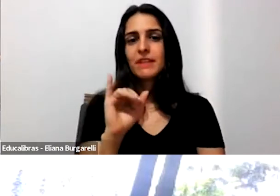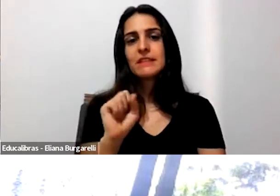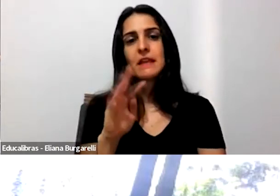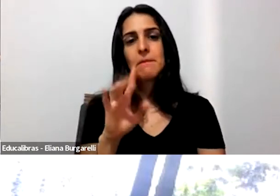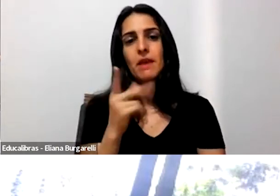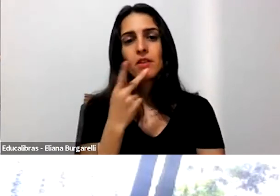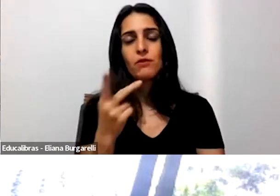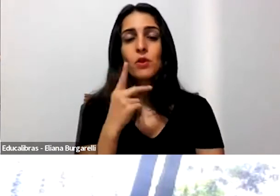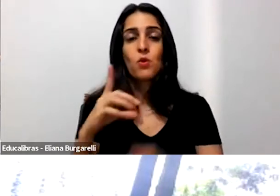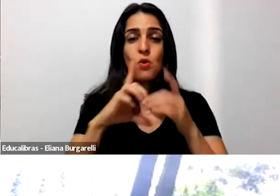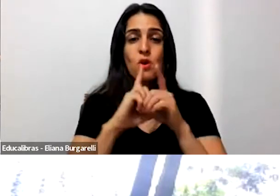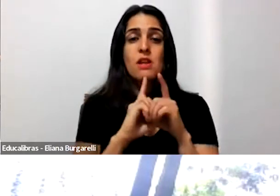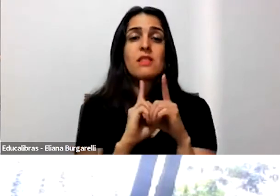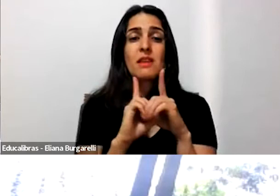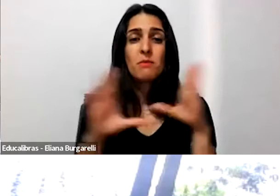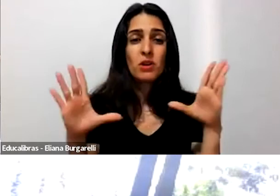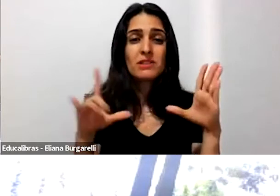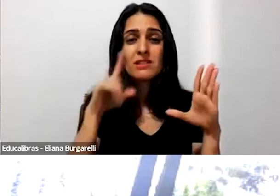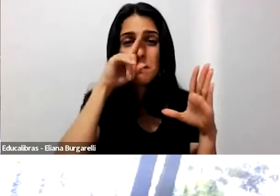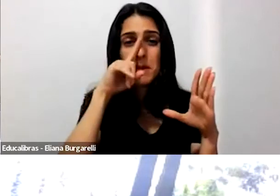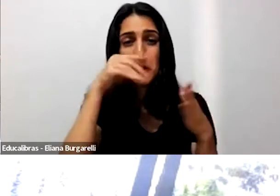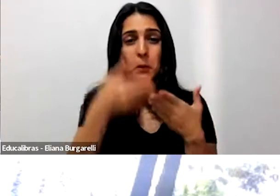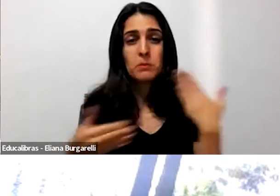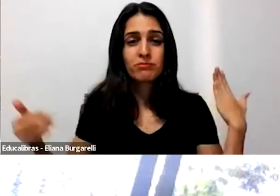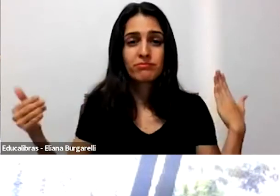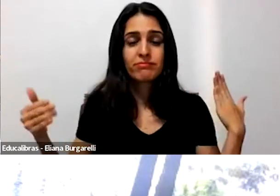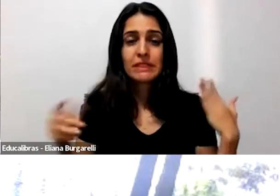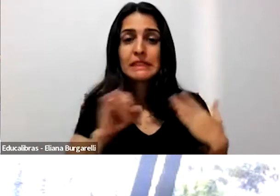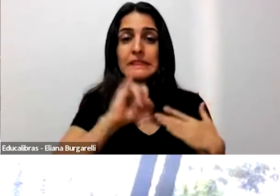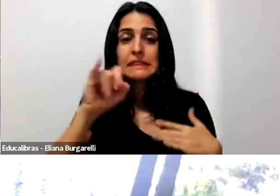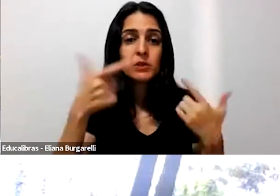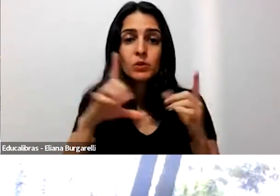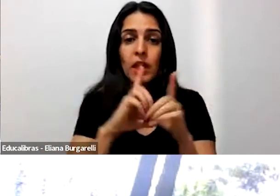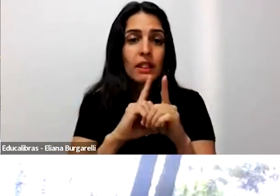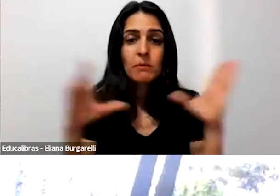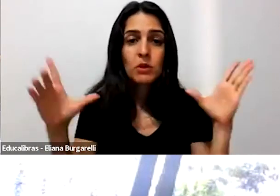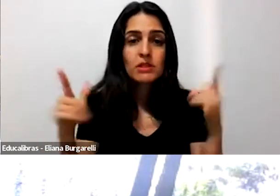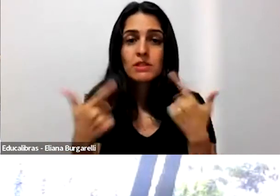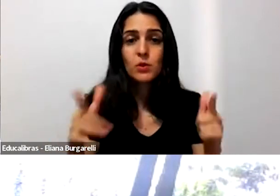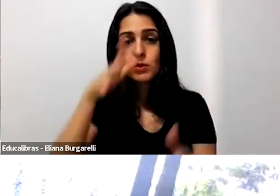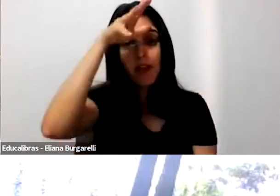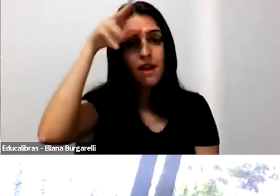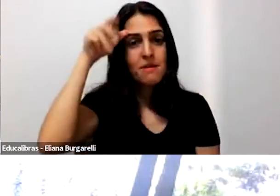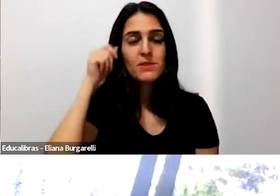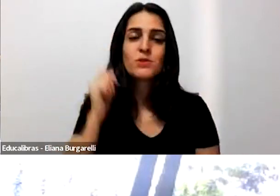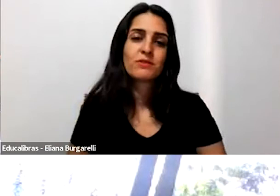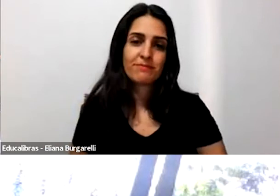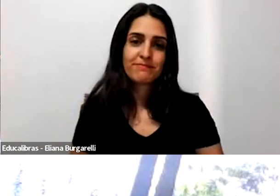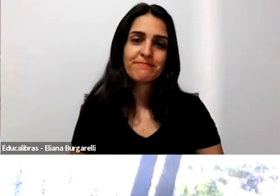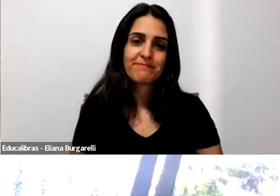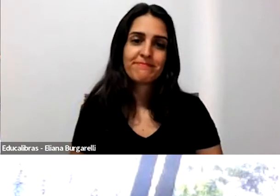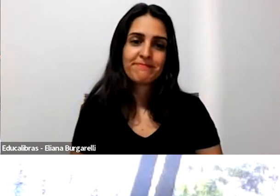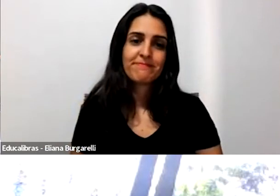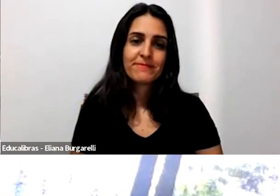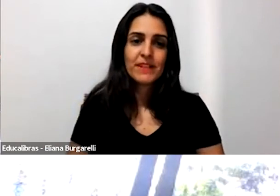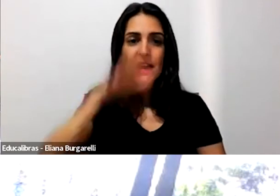políticas ambientais e sociais aqui no Brasil. Mas não são somente as políticas sociais e ambientais que estão em